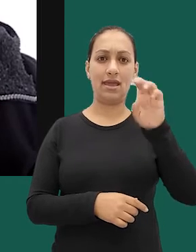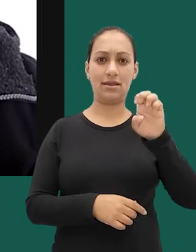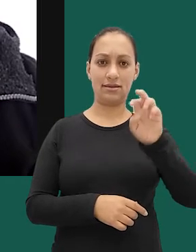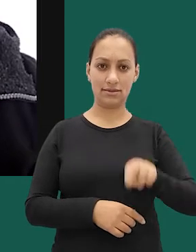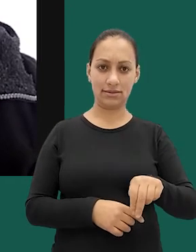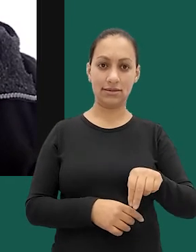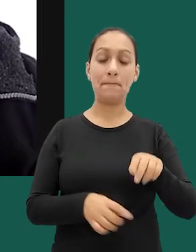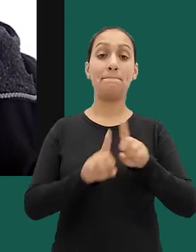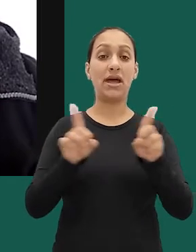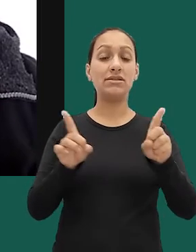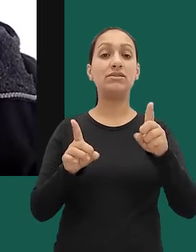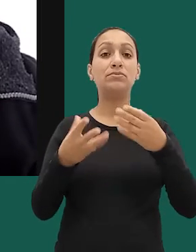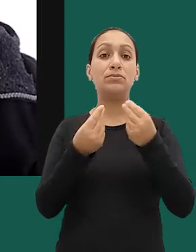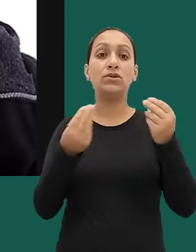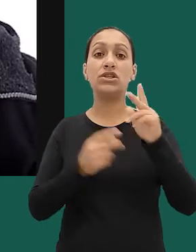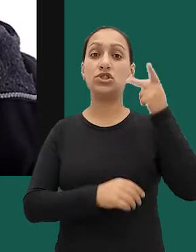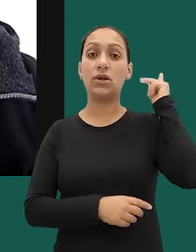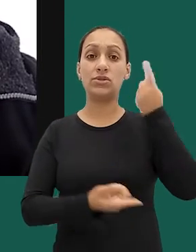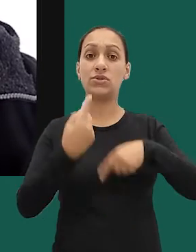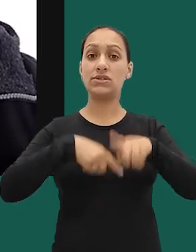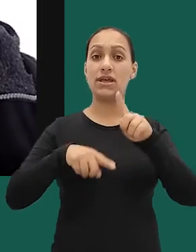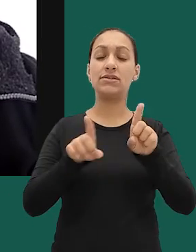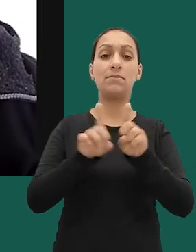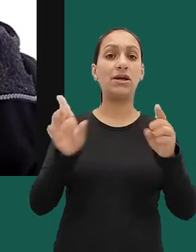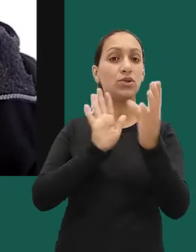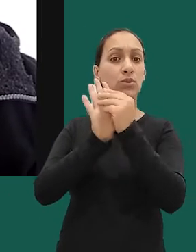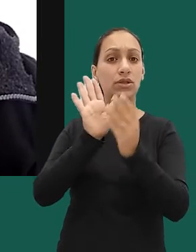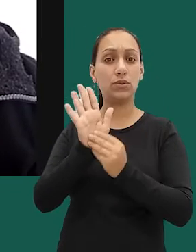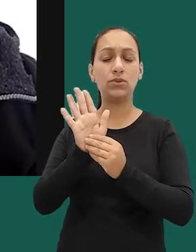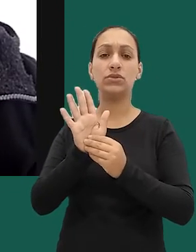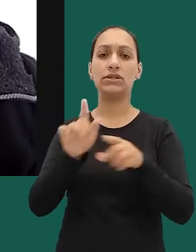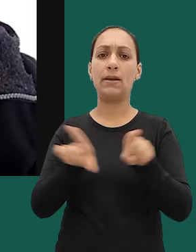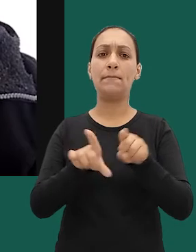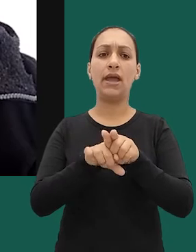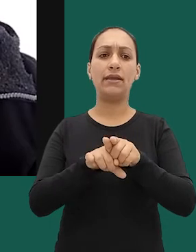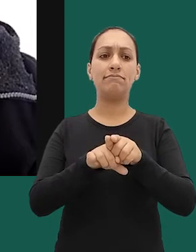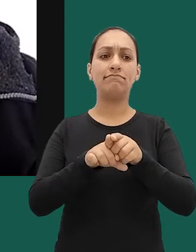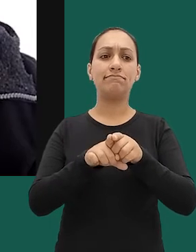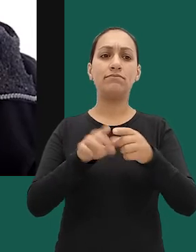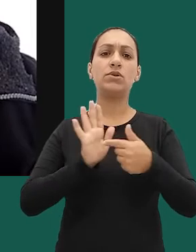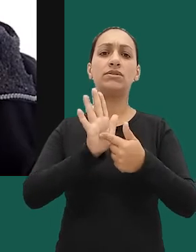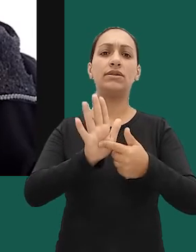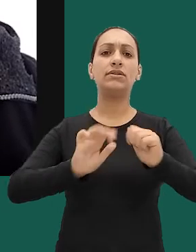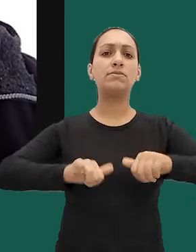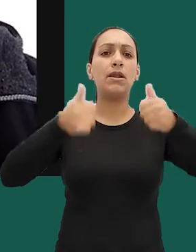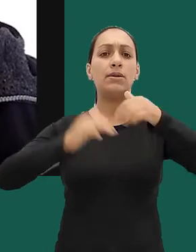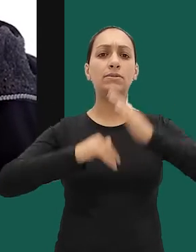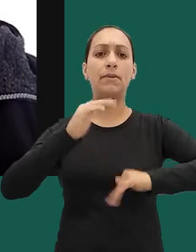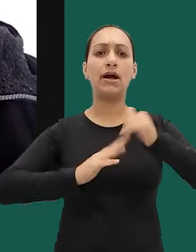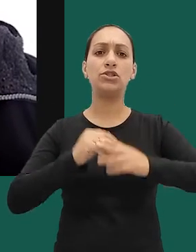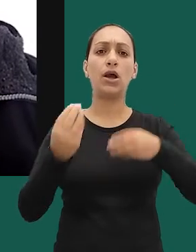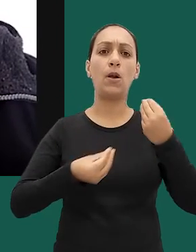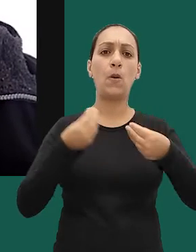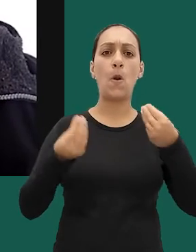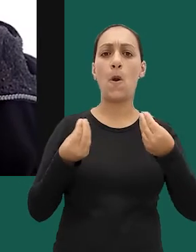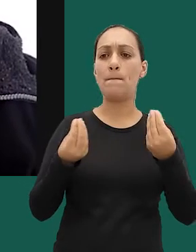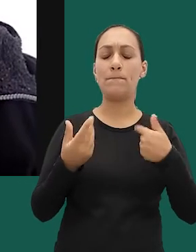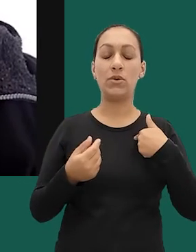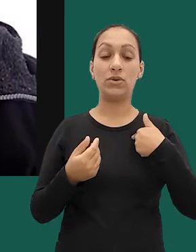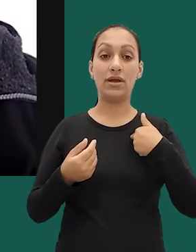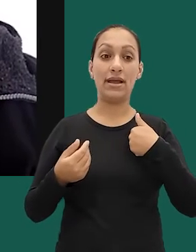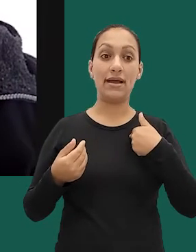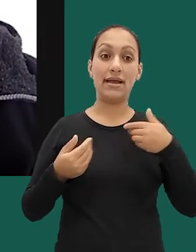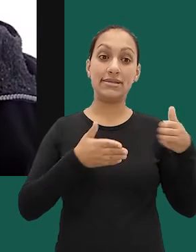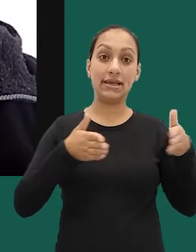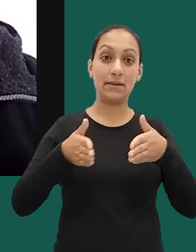muitos especialistas dando as suas melhores práticas e como navegar esse caminho que não